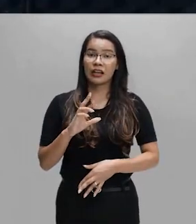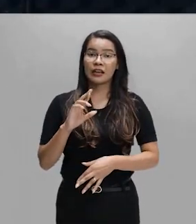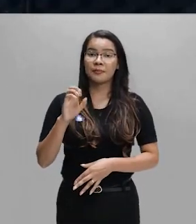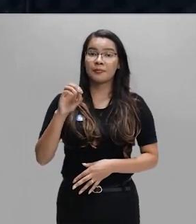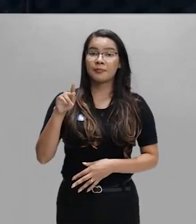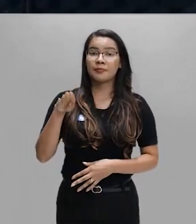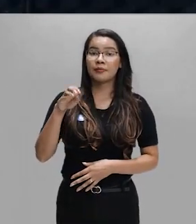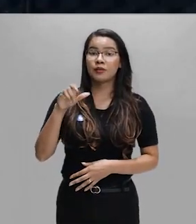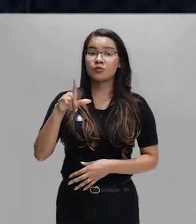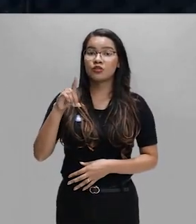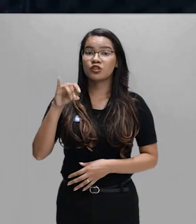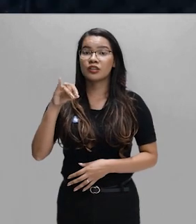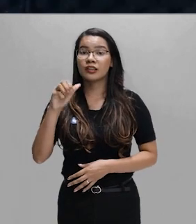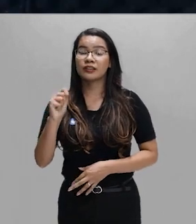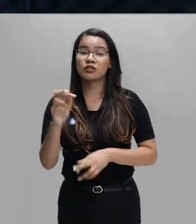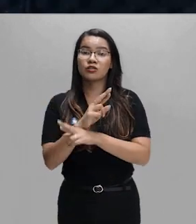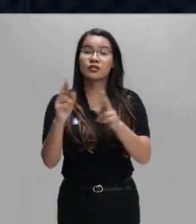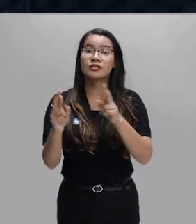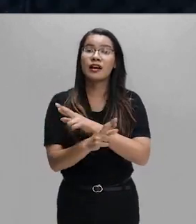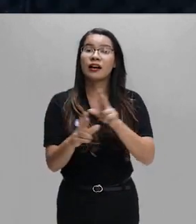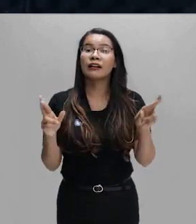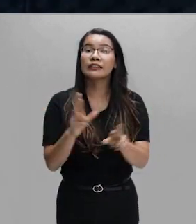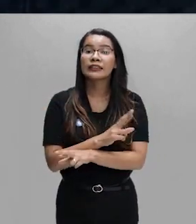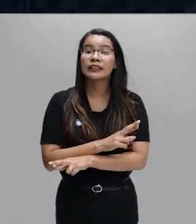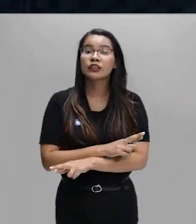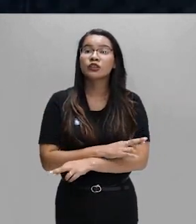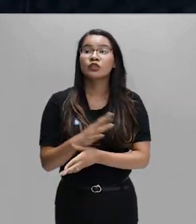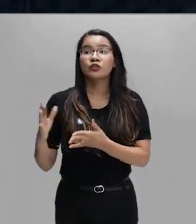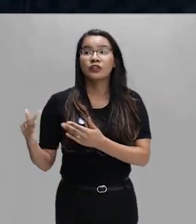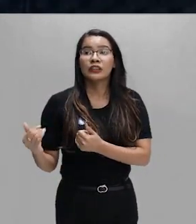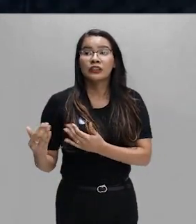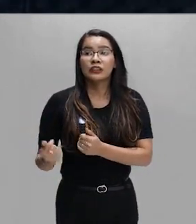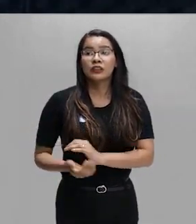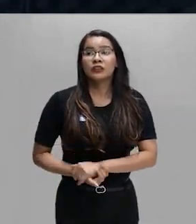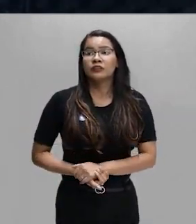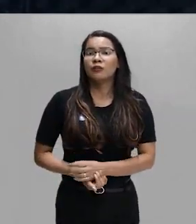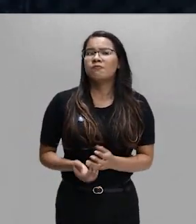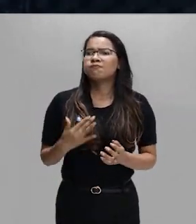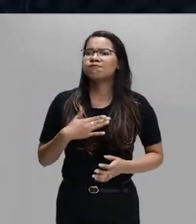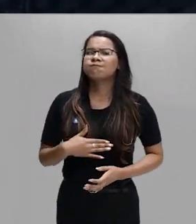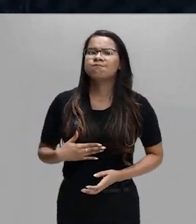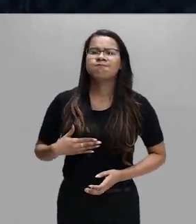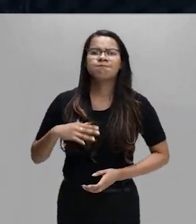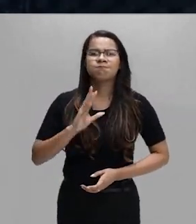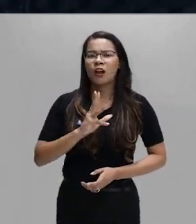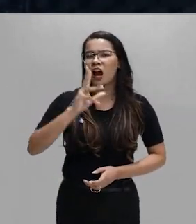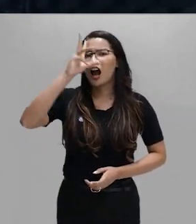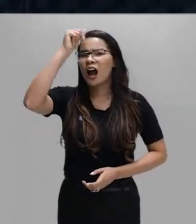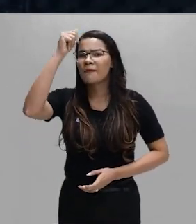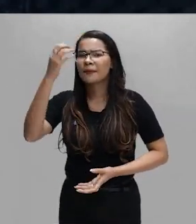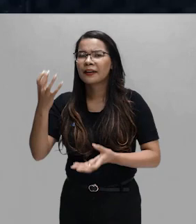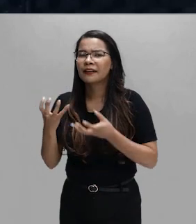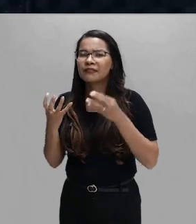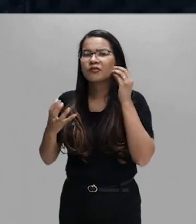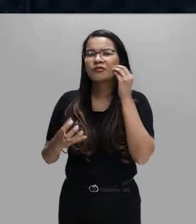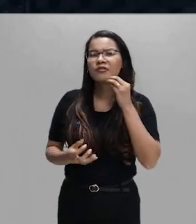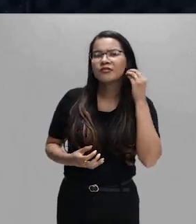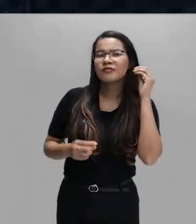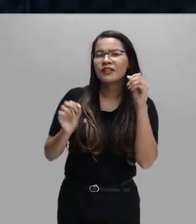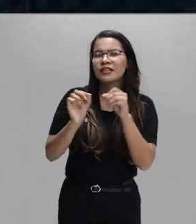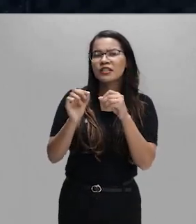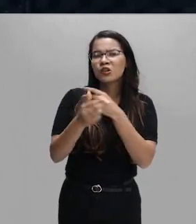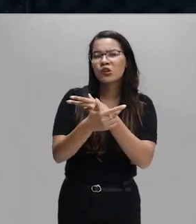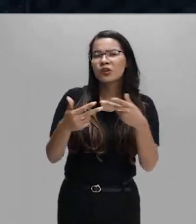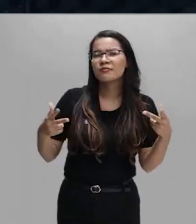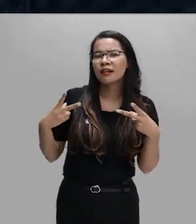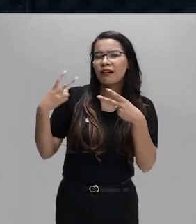associada à juventude. O gosto pelo imediato, a necessidade de vivenciar aquela experiência, né, de fazer alguma coisa para